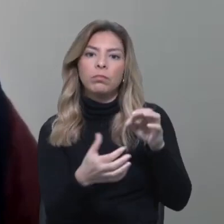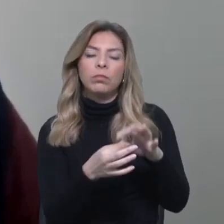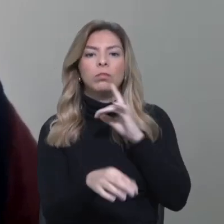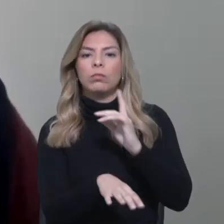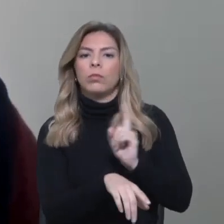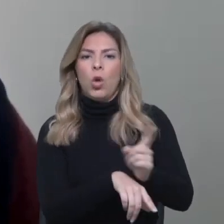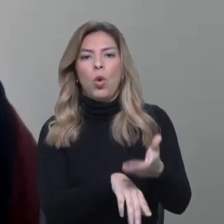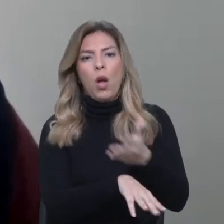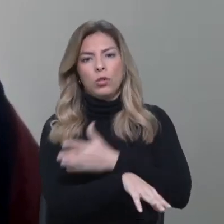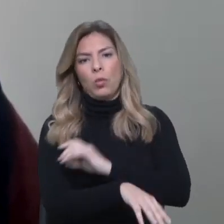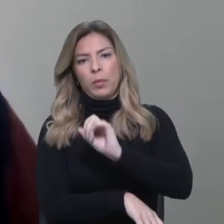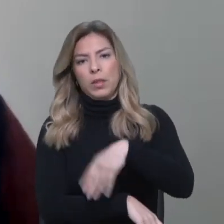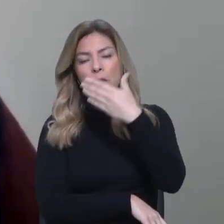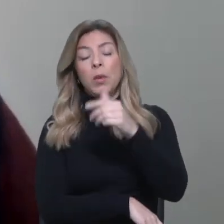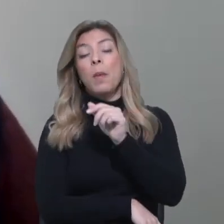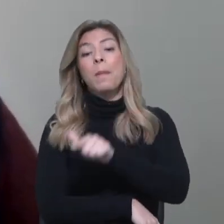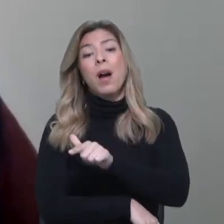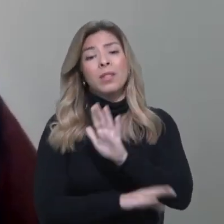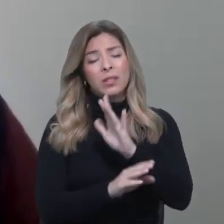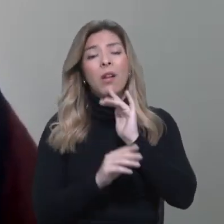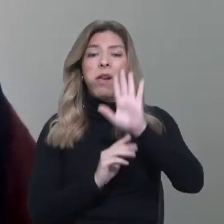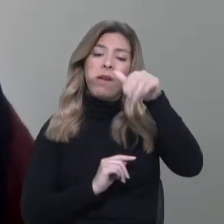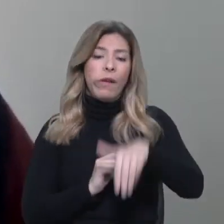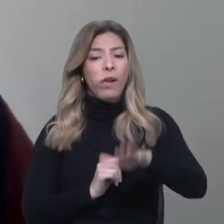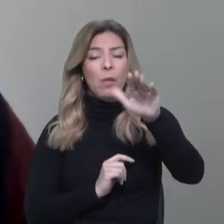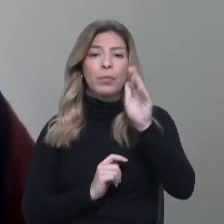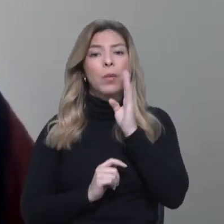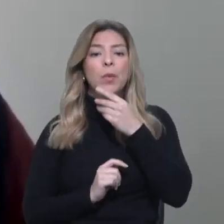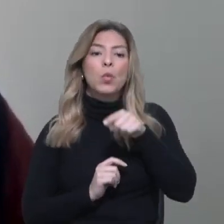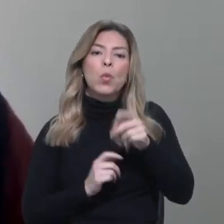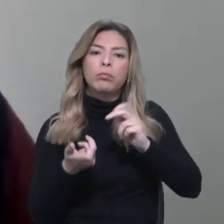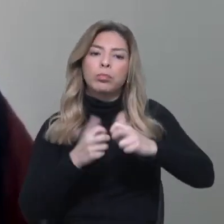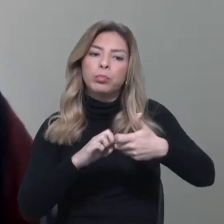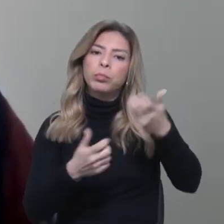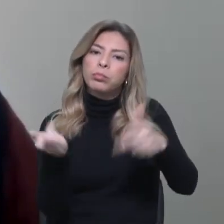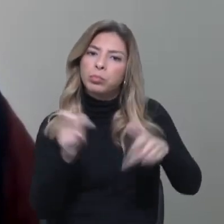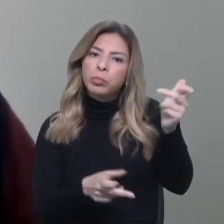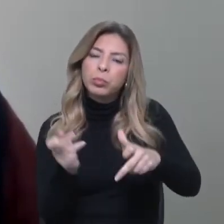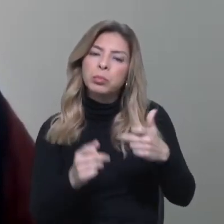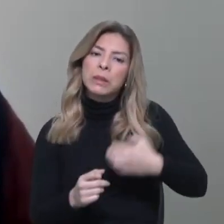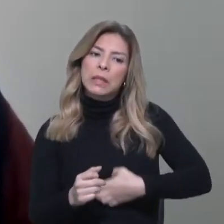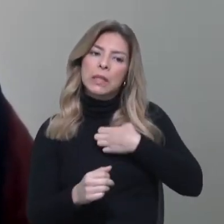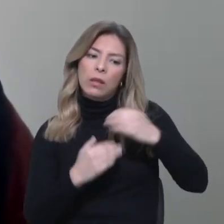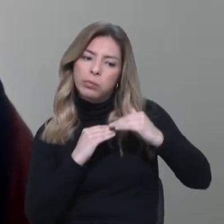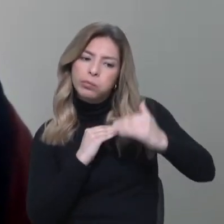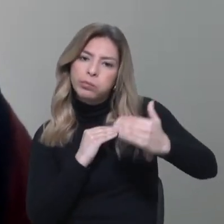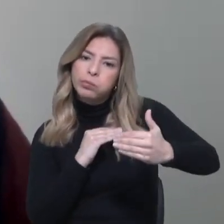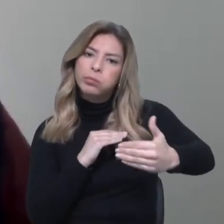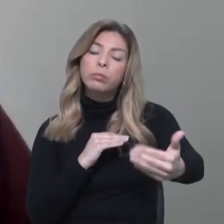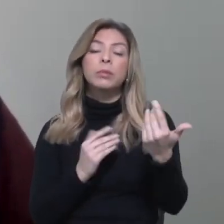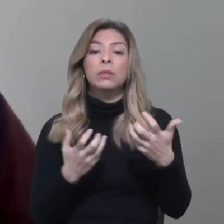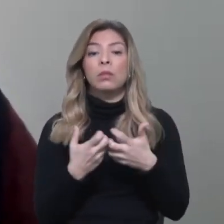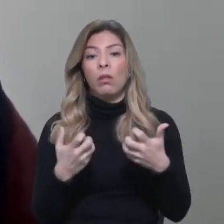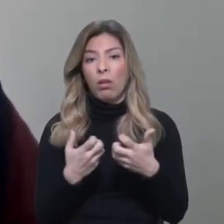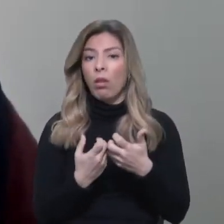dia, tem oscilações consoante os problemas que a Ucrânia vai sentindo ao longo desta guerra, poderemos também aqui